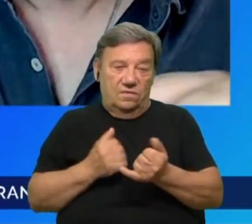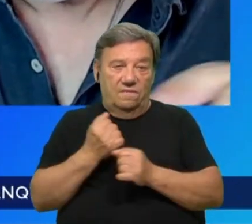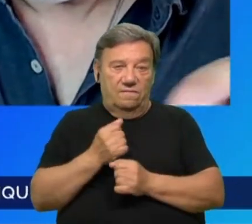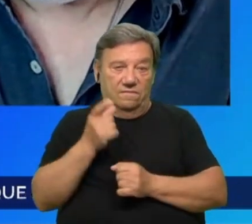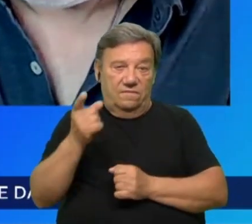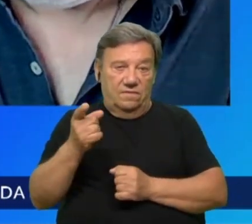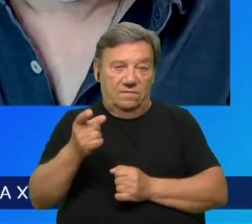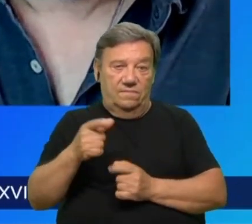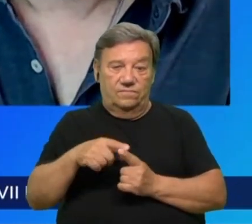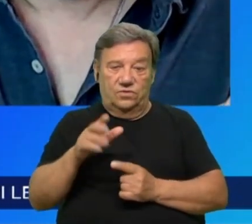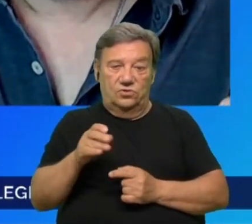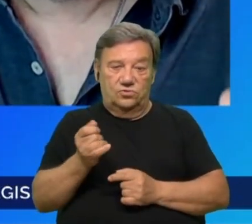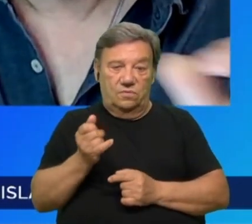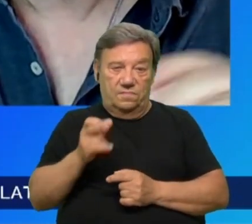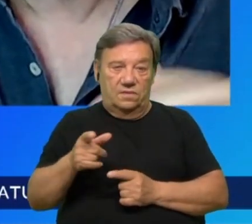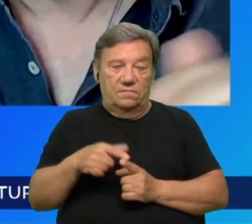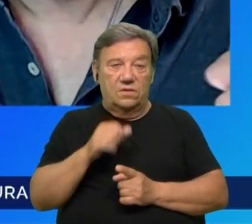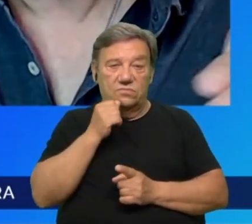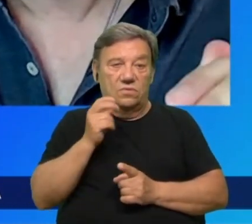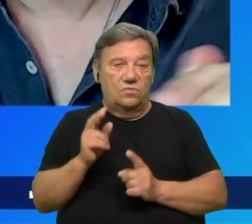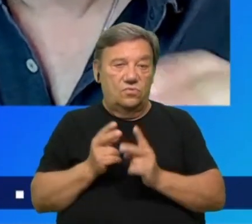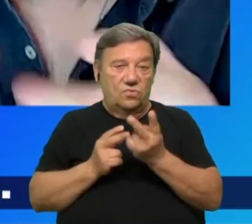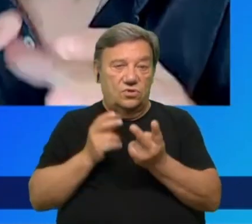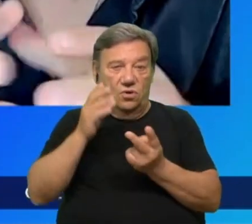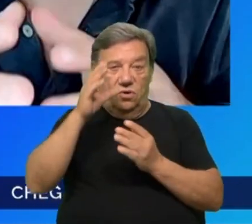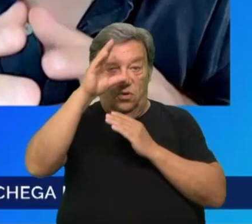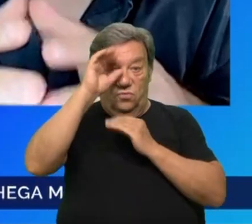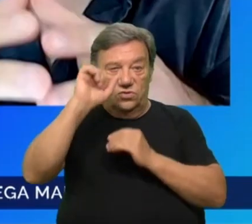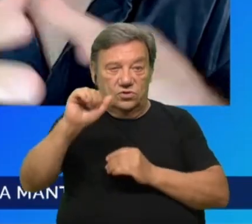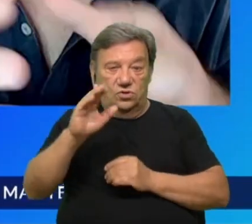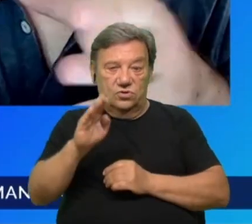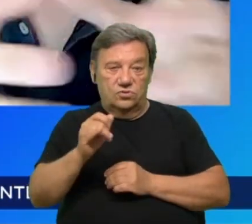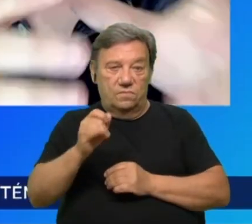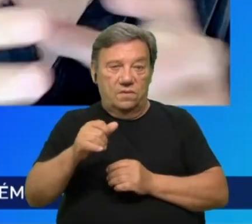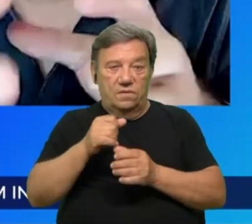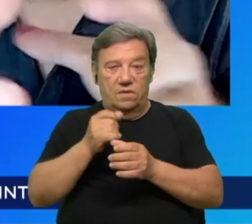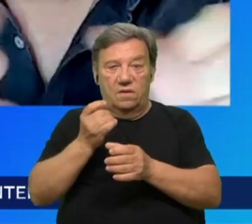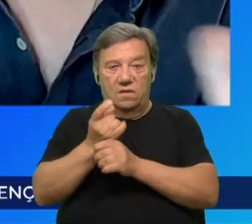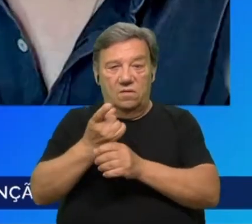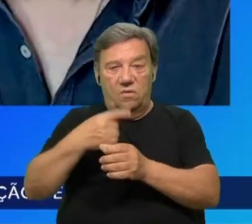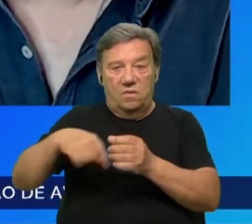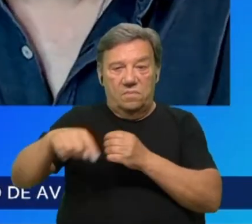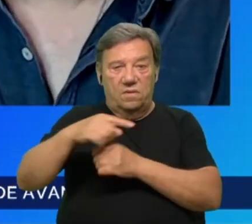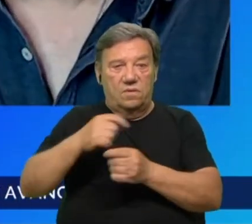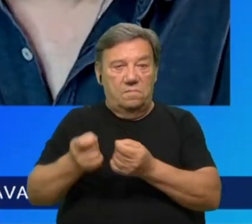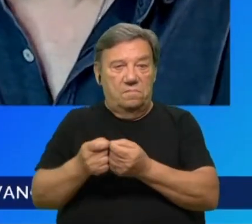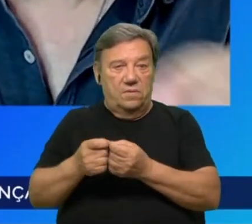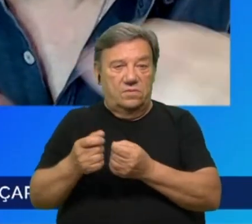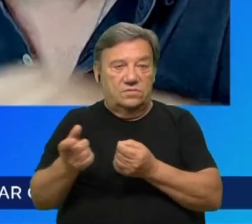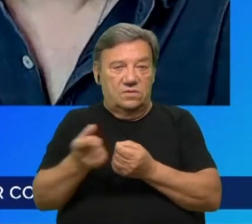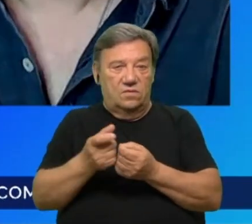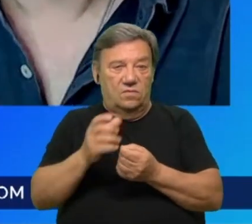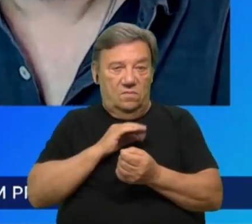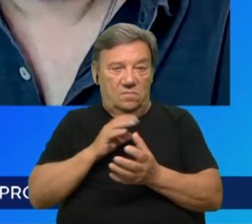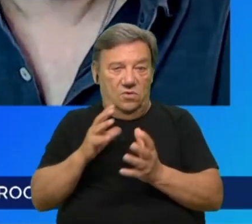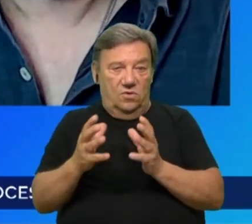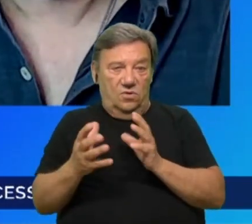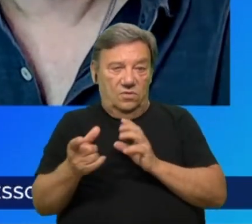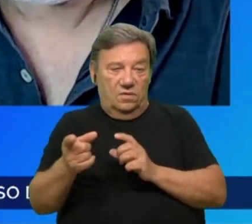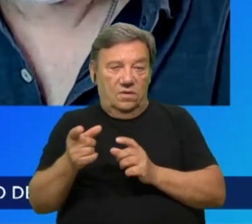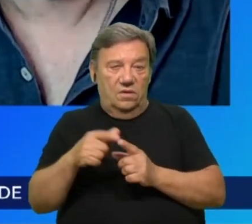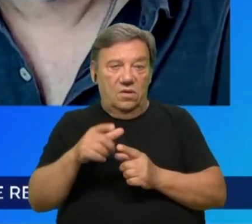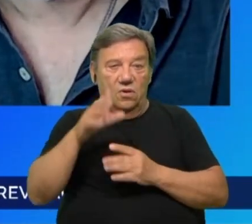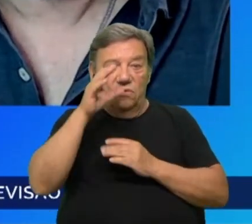feito em Júpiter, mas sobretudo sobre duas luas de Júpiter que orbitam ali muito próximo do planeta, as